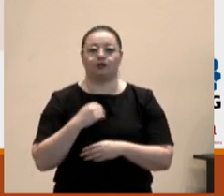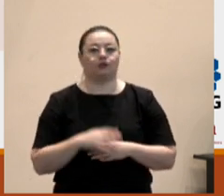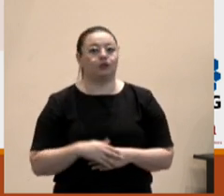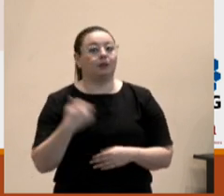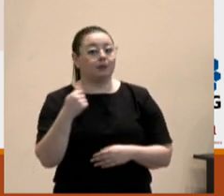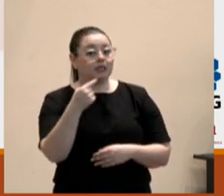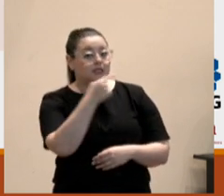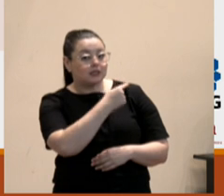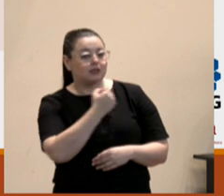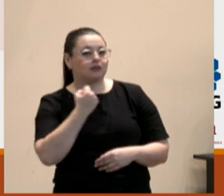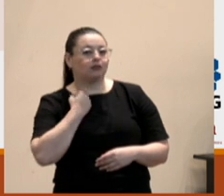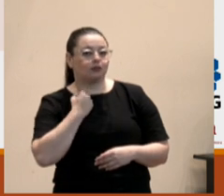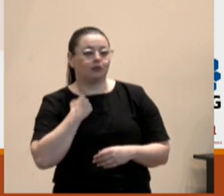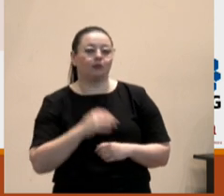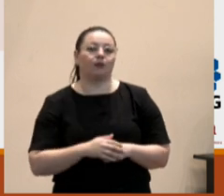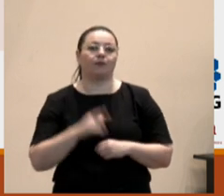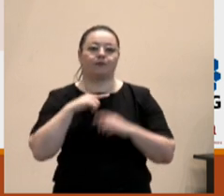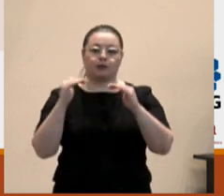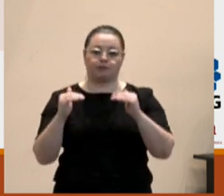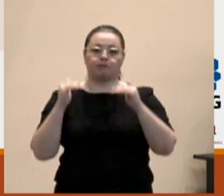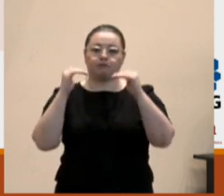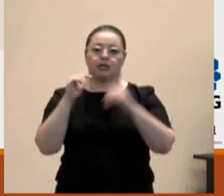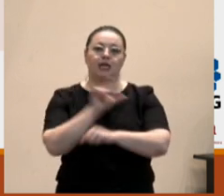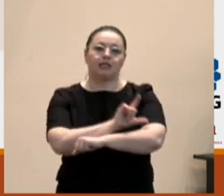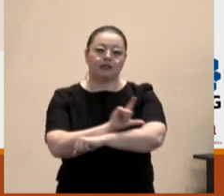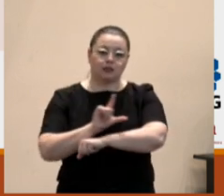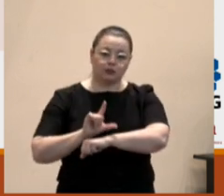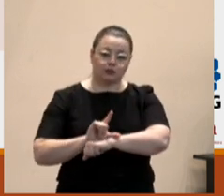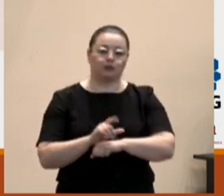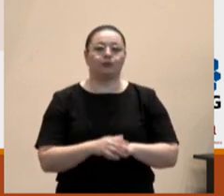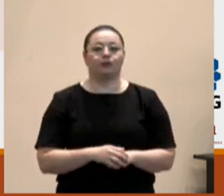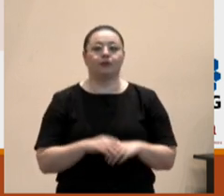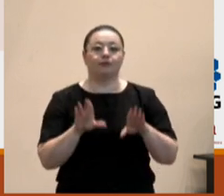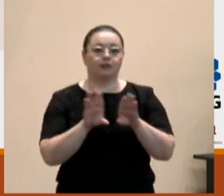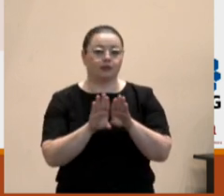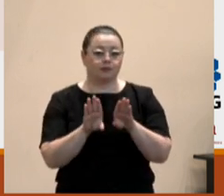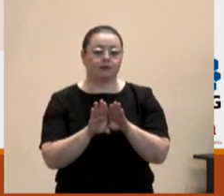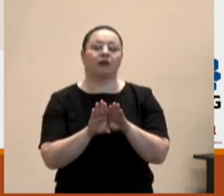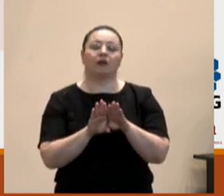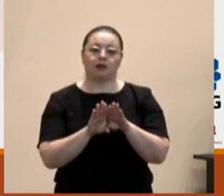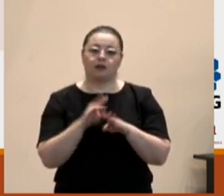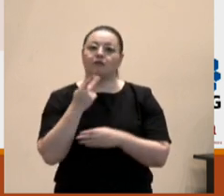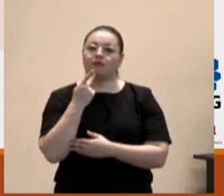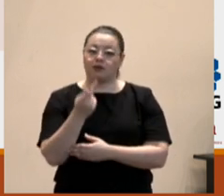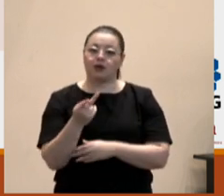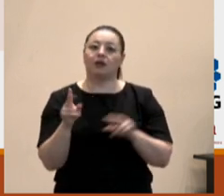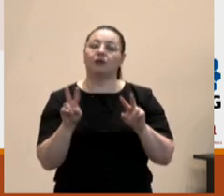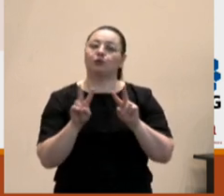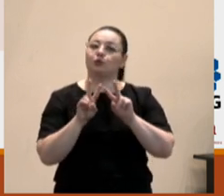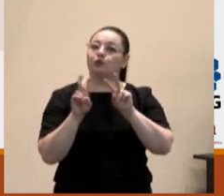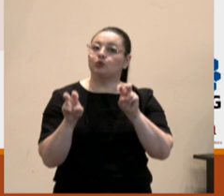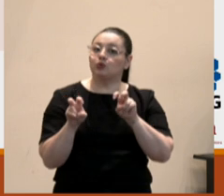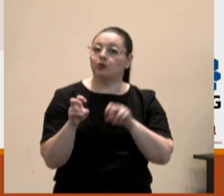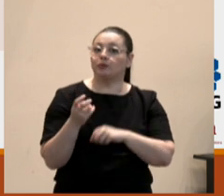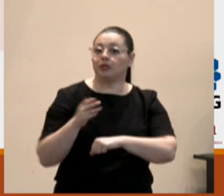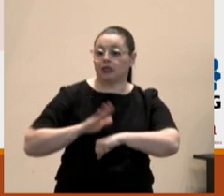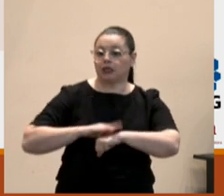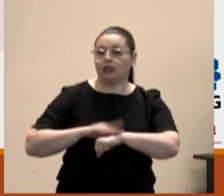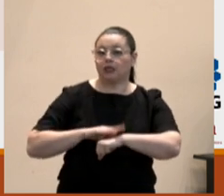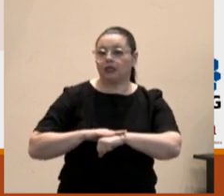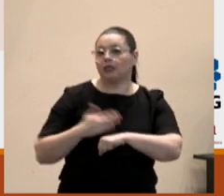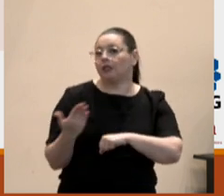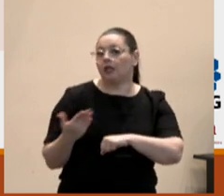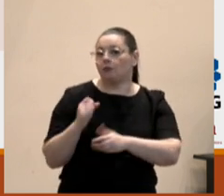Superior ou licenciatura, com licenciatura, e faz também essa consideração do tempo. É um contrato de 40 horas, né,